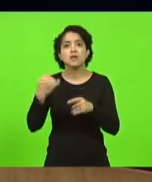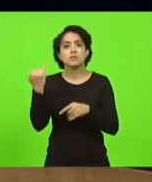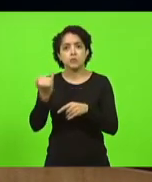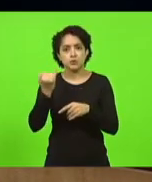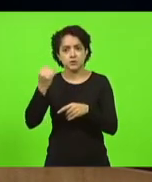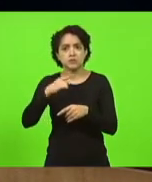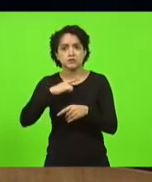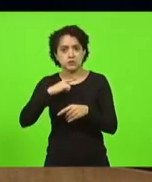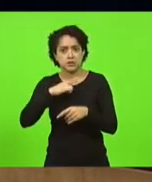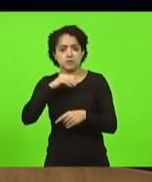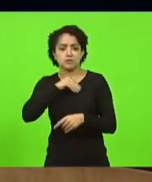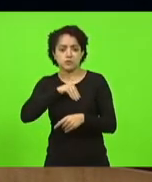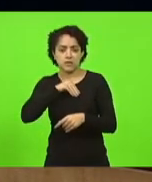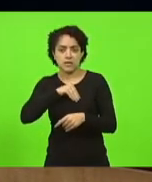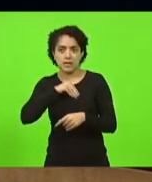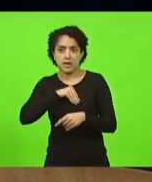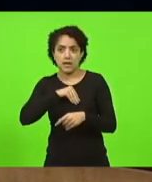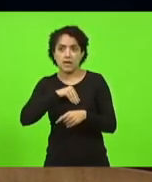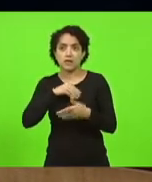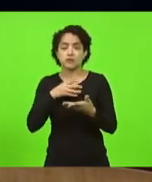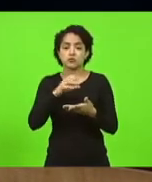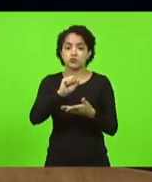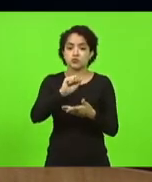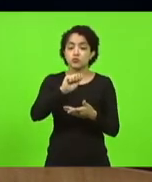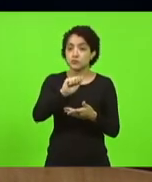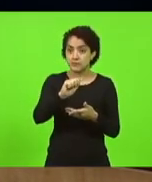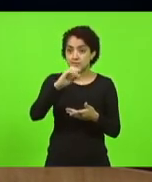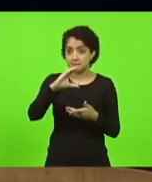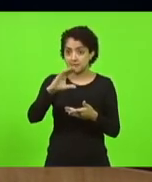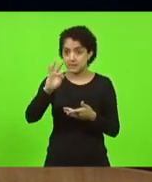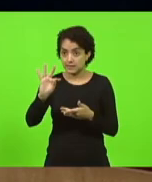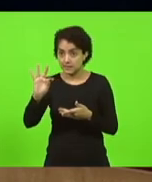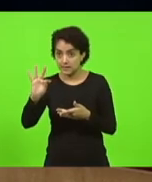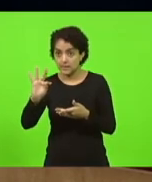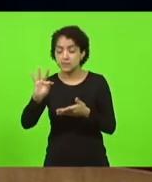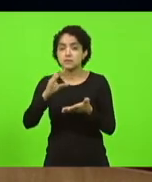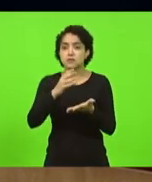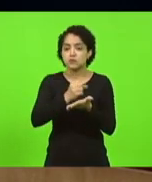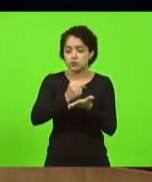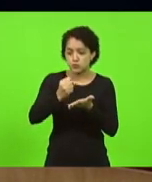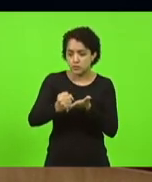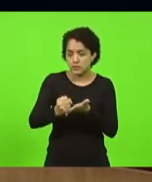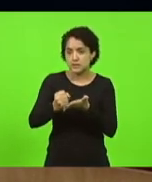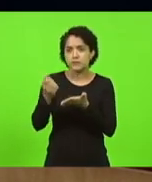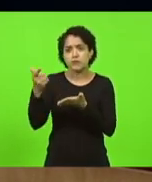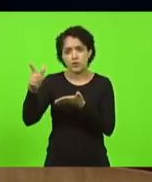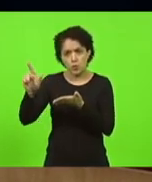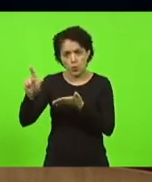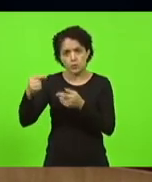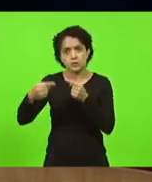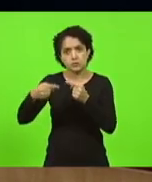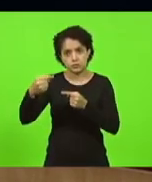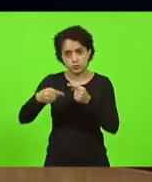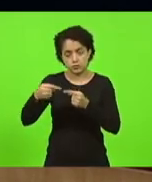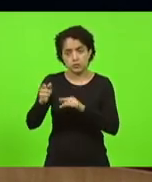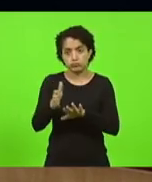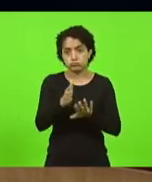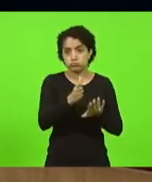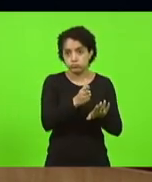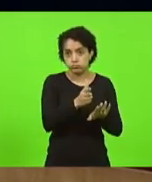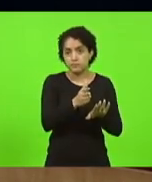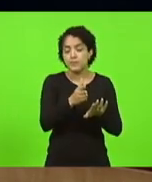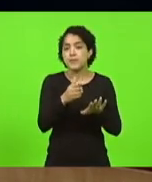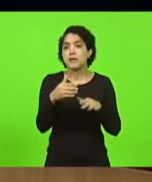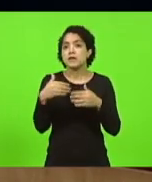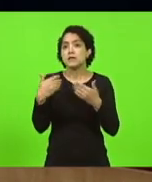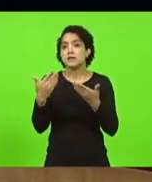piso, lá dos ACTs, dos contratados, que foi uma outra discussão já superada. E, obviamente,